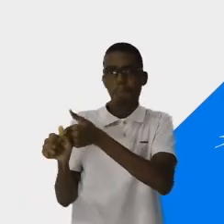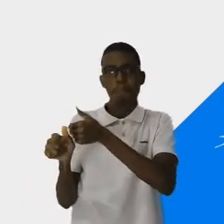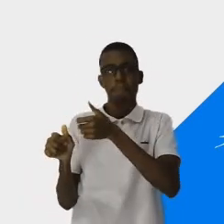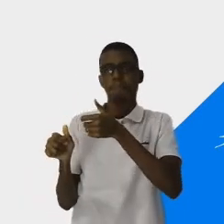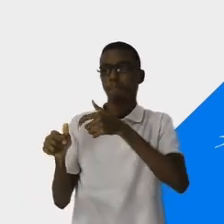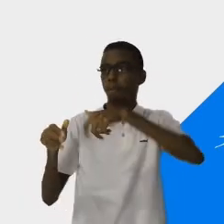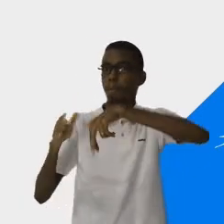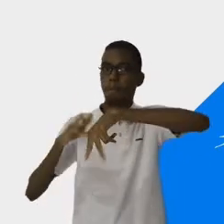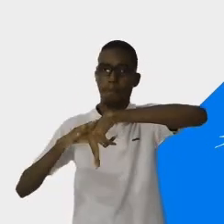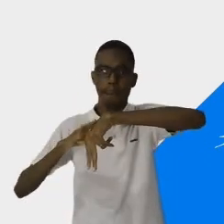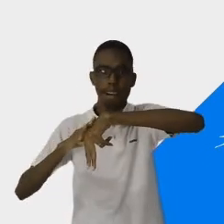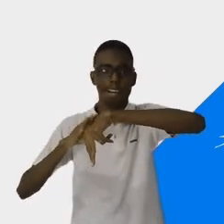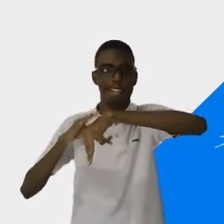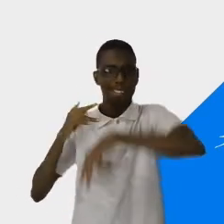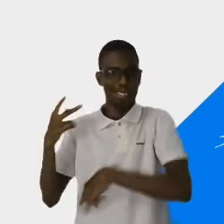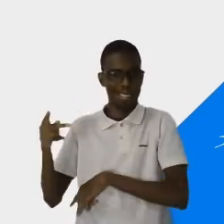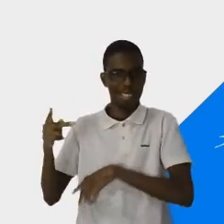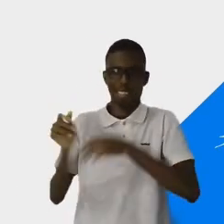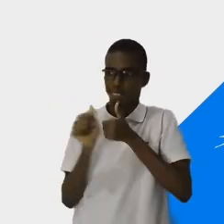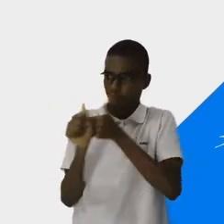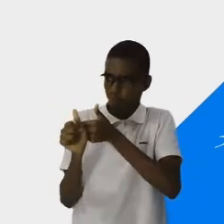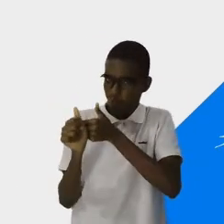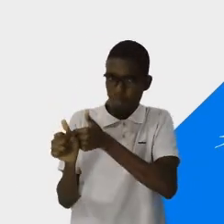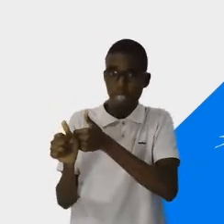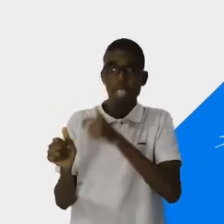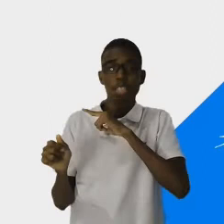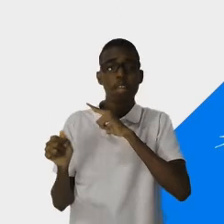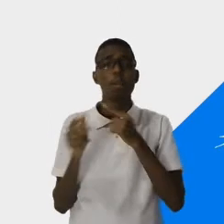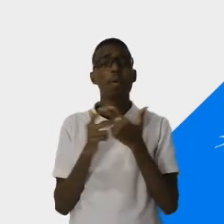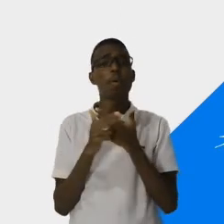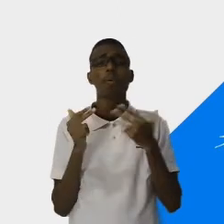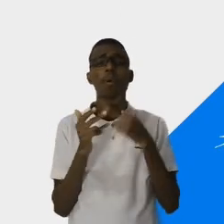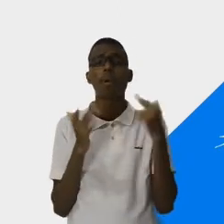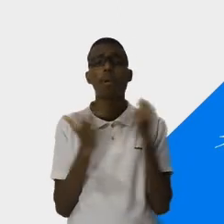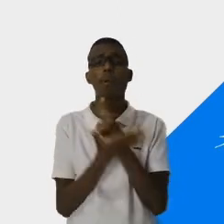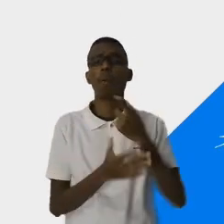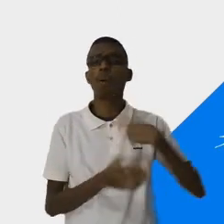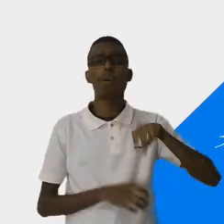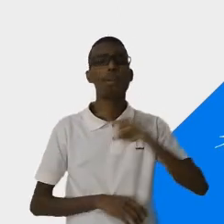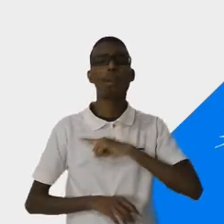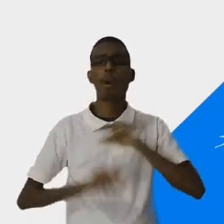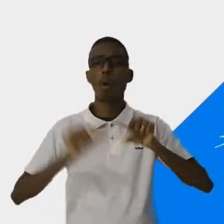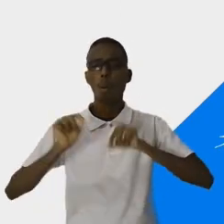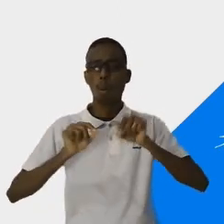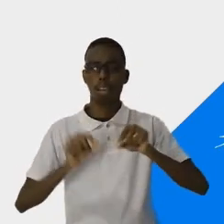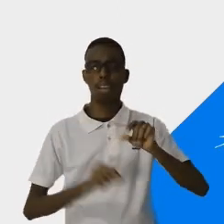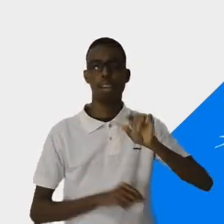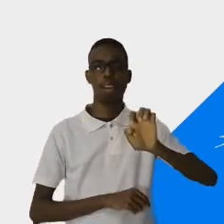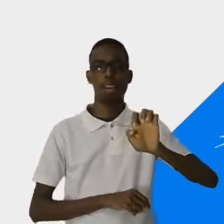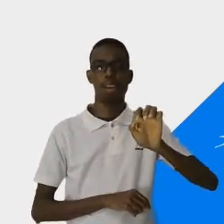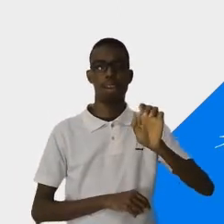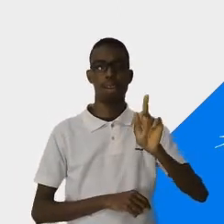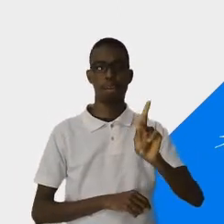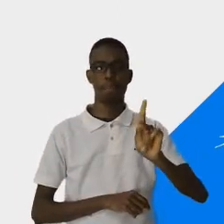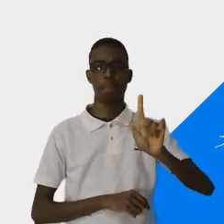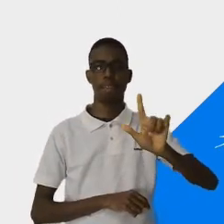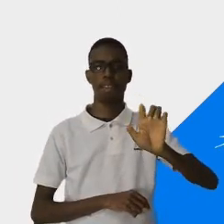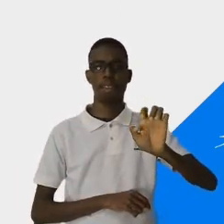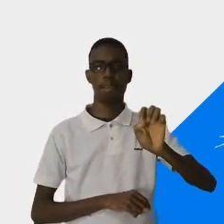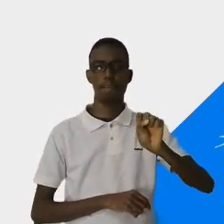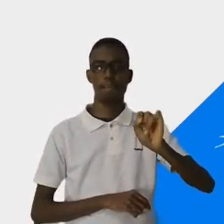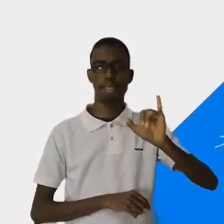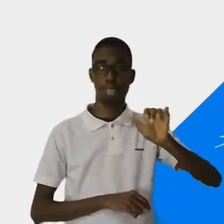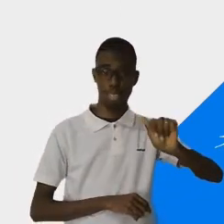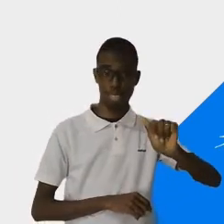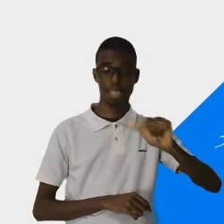Condições que são frequentes para nós, no caso das epilepsias, das demências, seja por HIV,